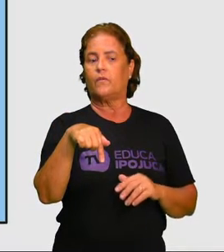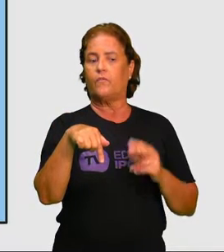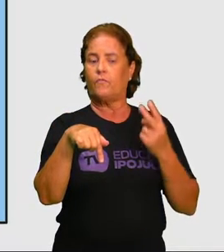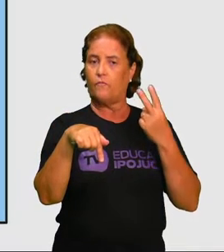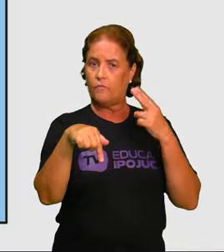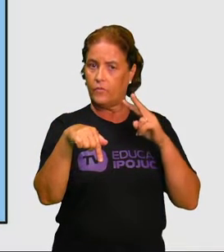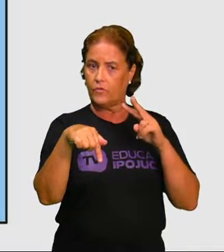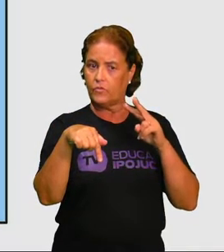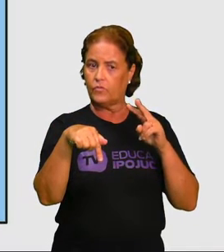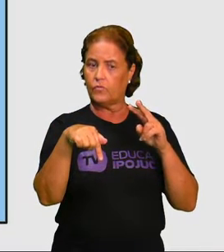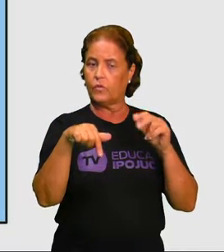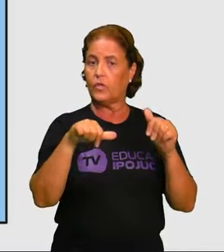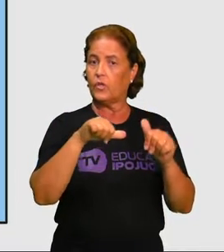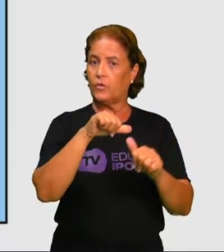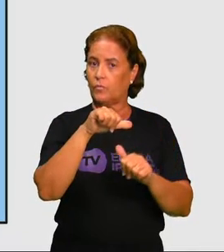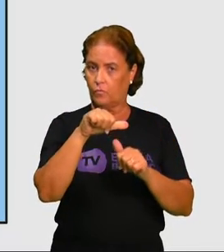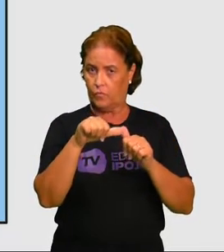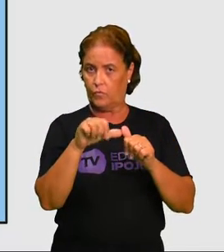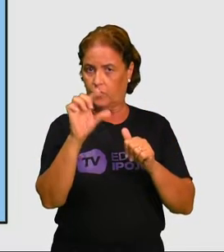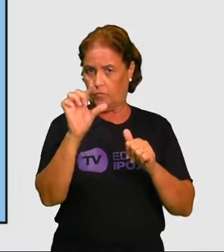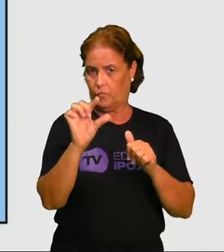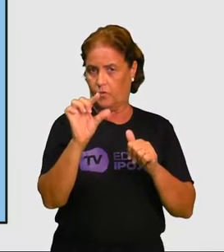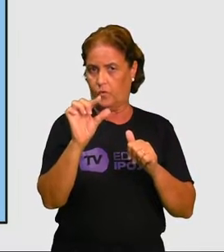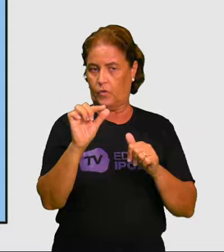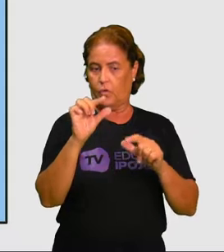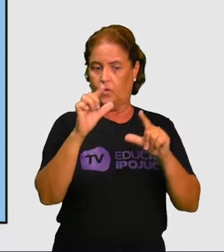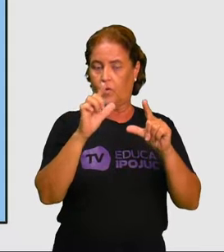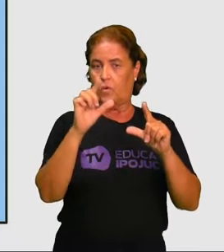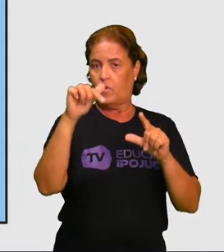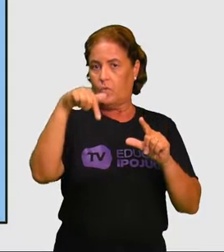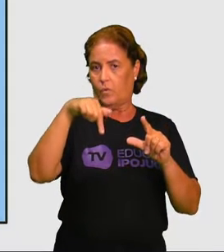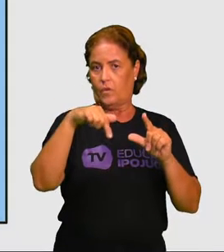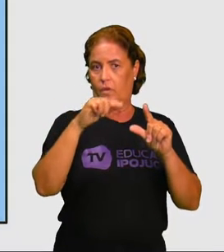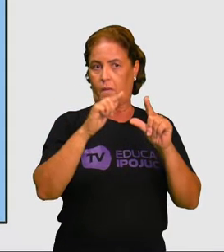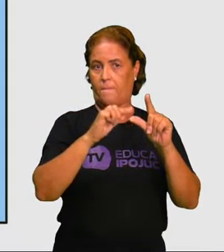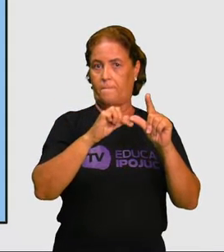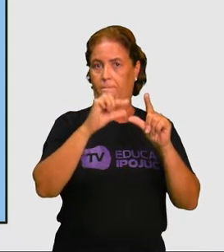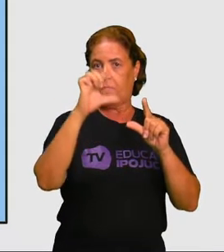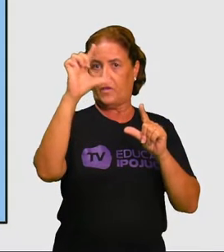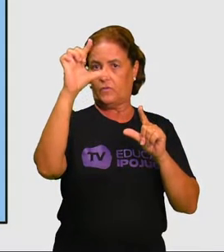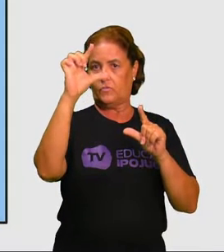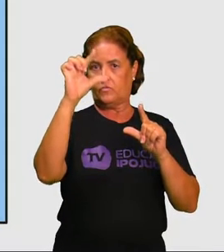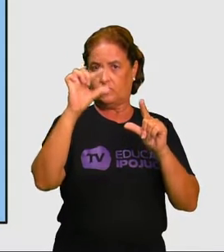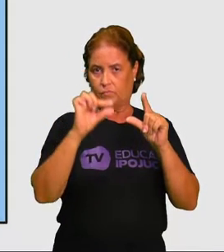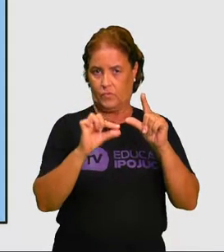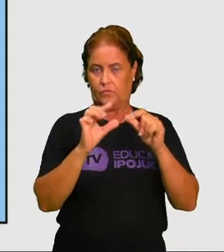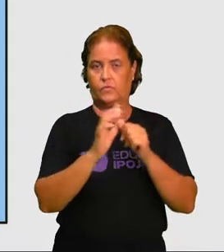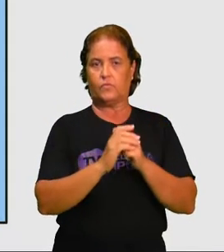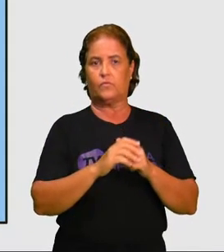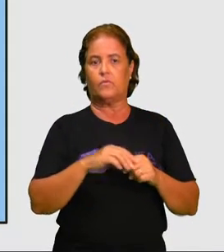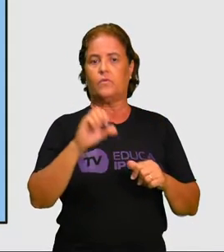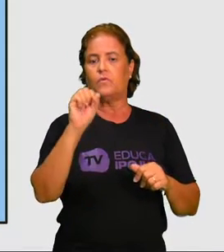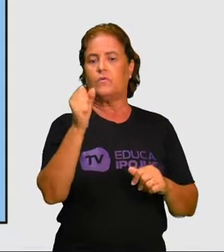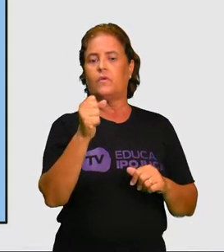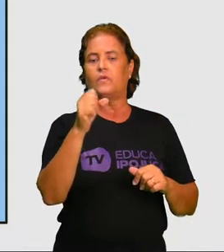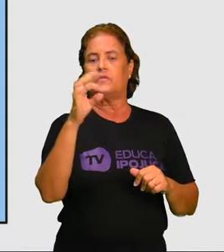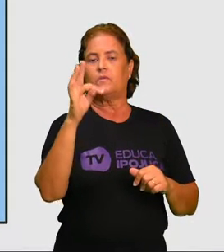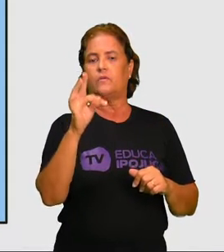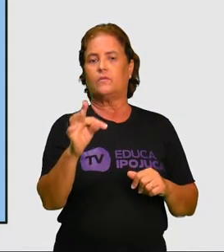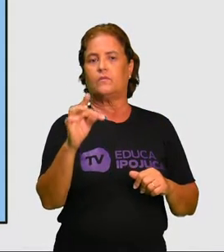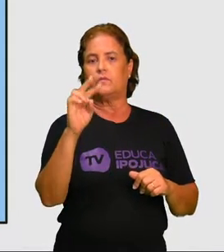o q veja que muda um pouco né o maiúsculo e minúsculo o r também o s